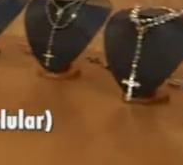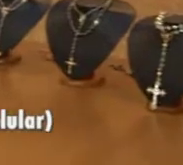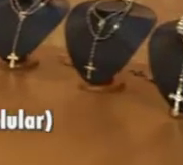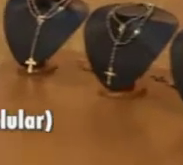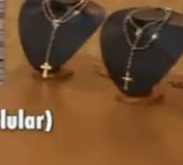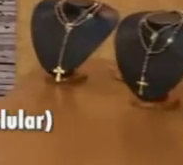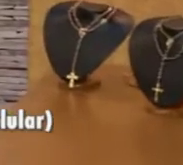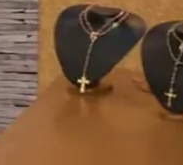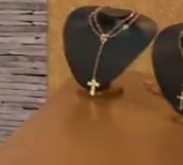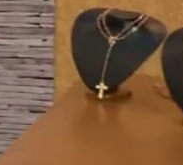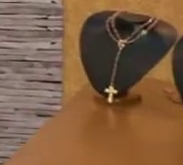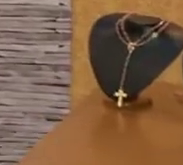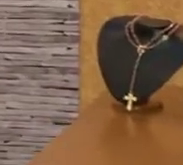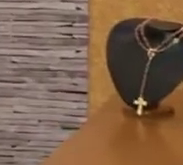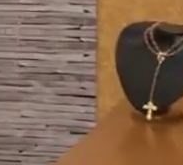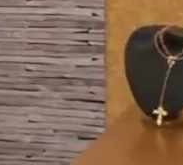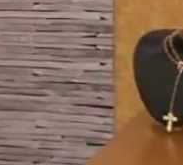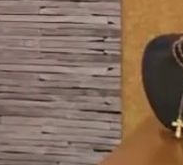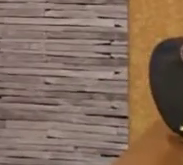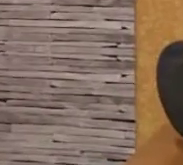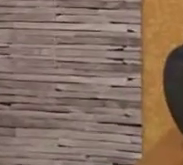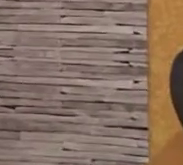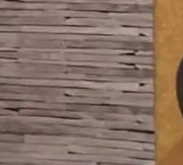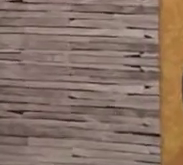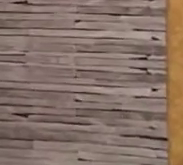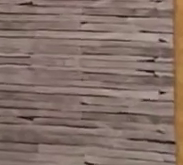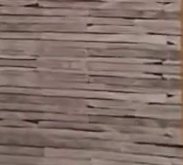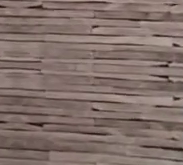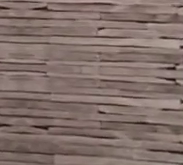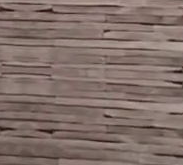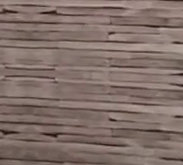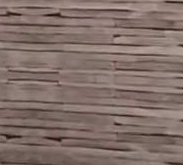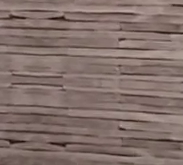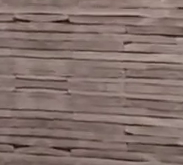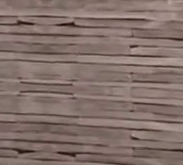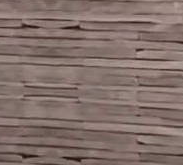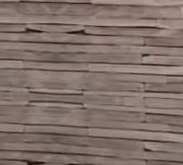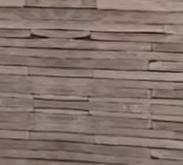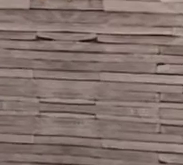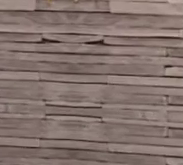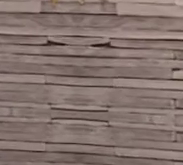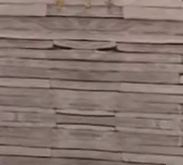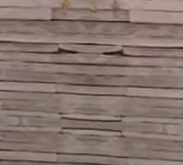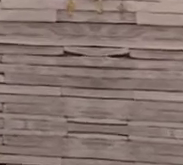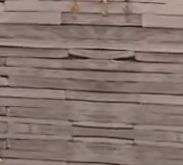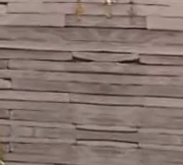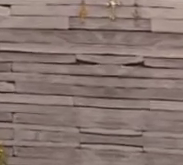nos dar a honra de entrar no seu lar. Amanhã é quarta-feira, dia dos mistérios gloriosos. Nos